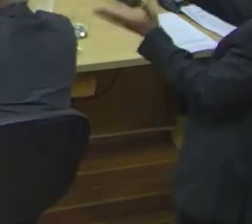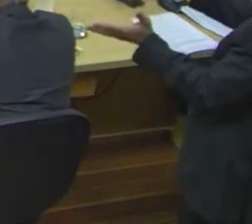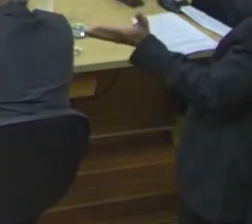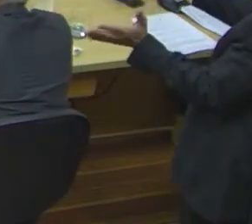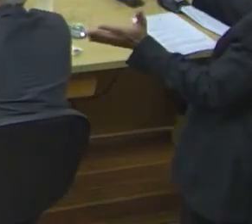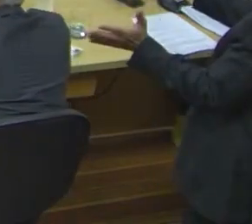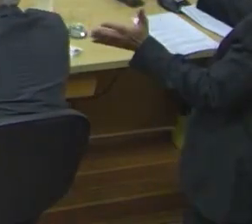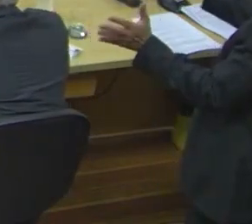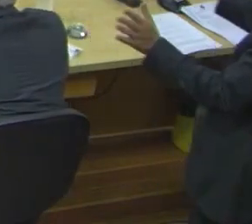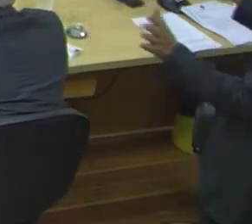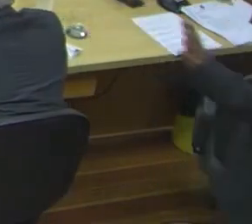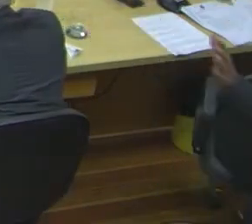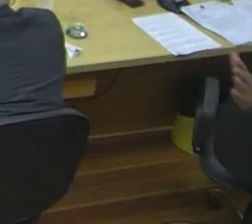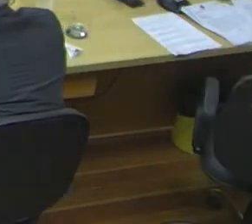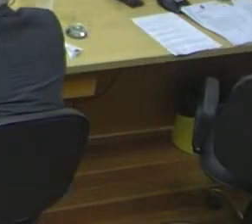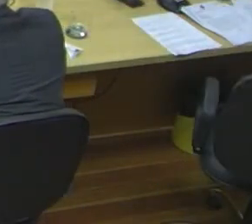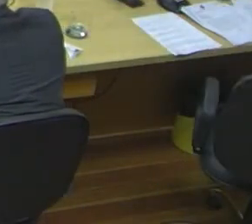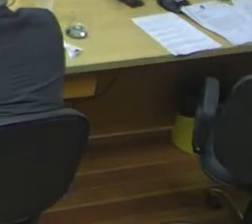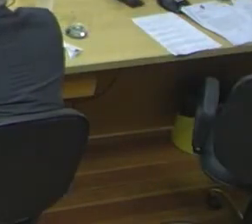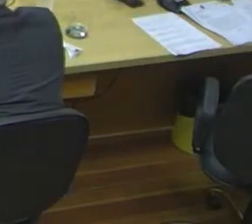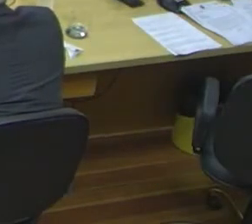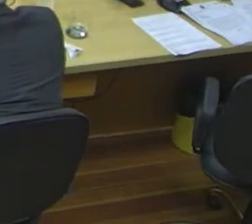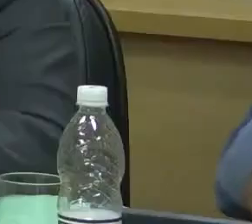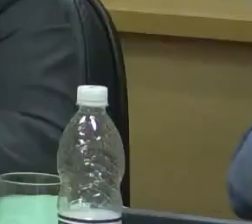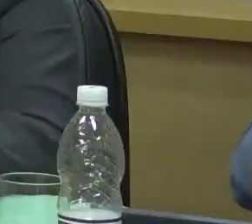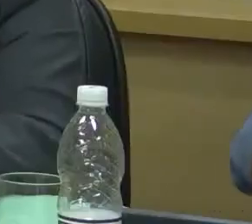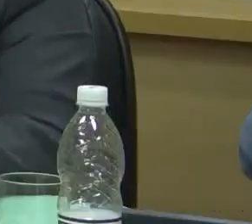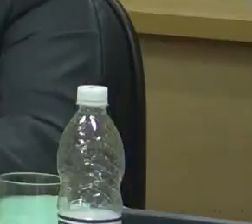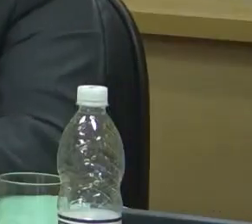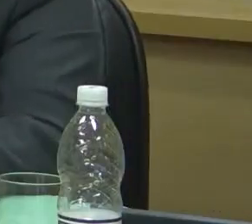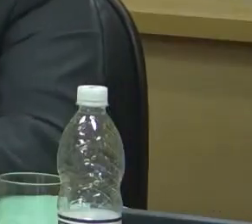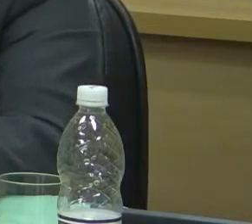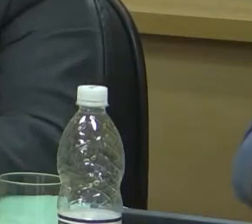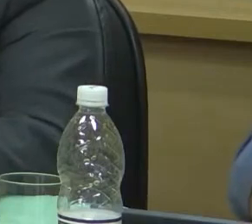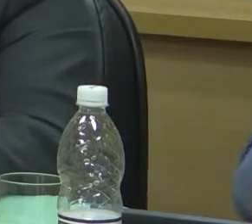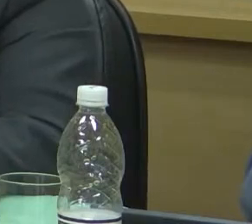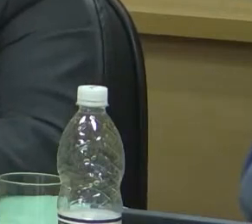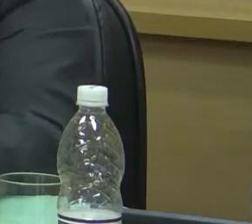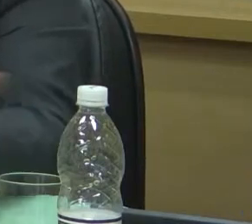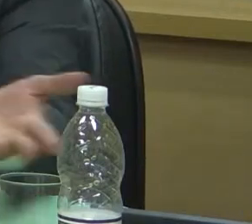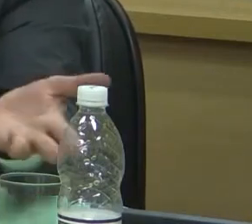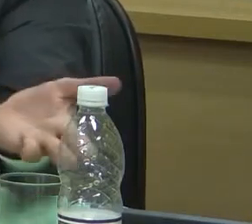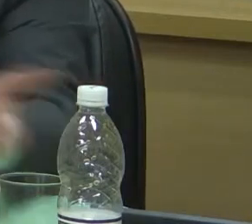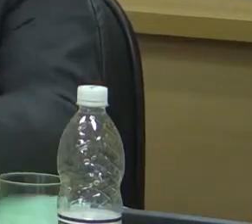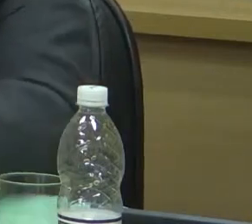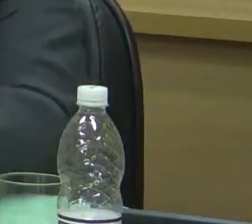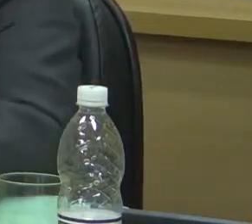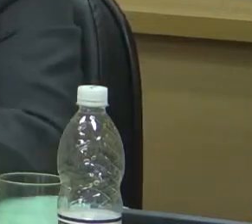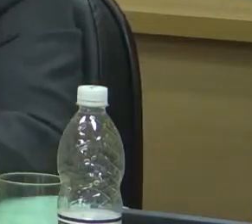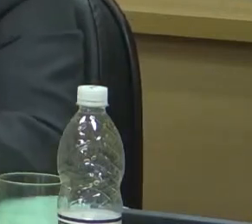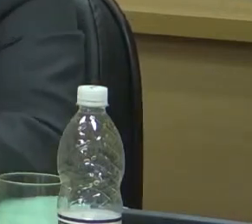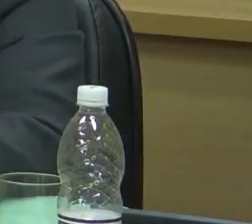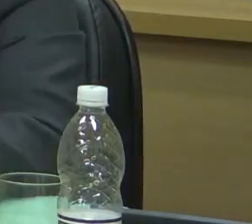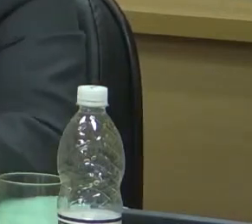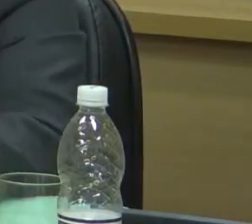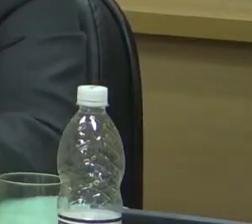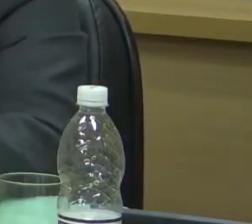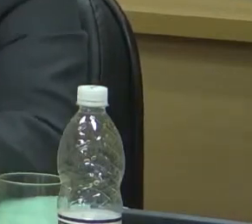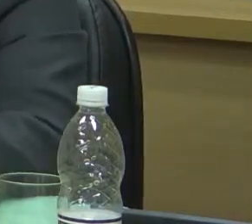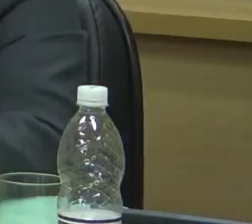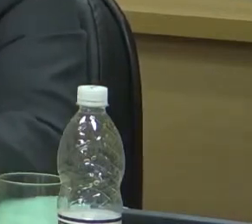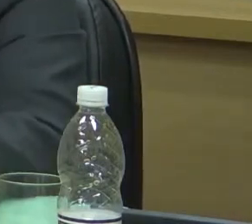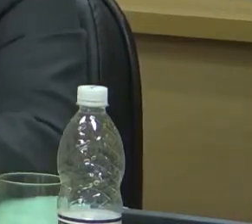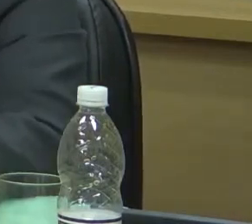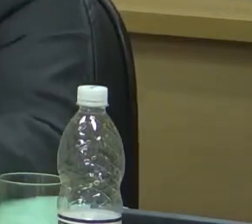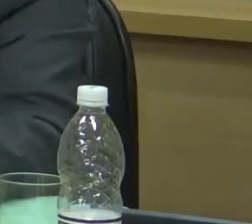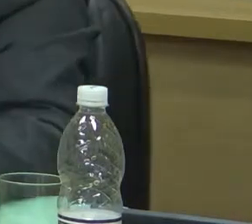Não. Por favor. Eu não posso permitir? Por favor. Por favor. Plenário, então, na hora que finalizar a minha fala, faça uma questão de ordem